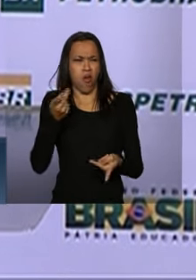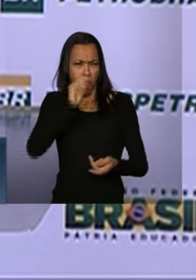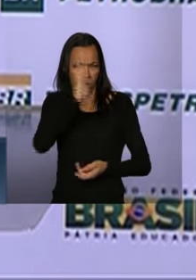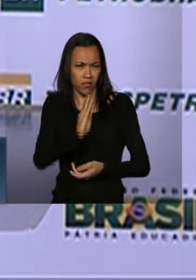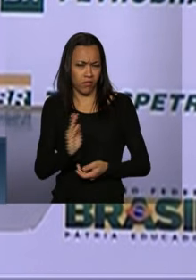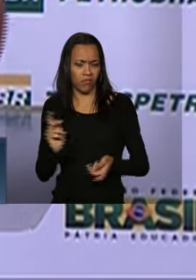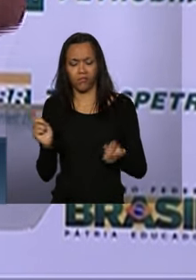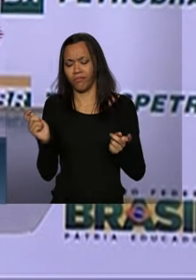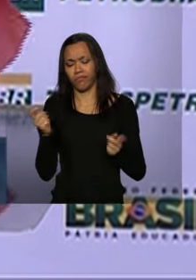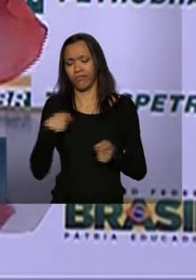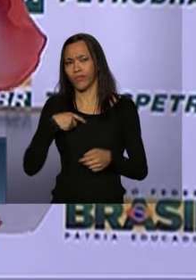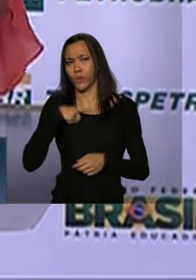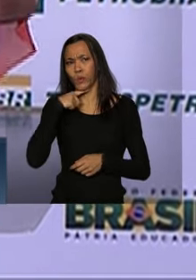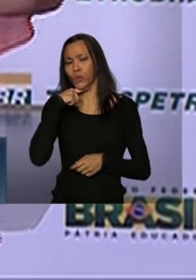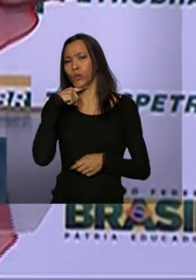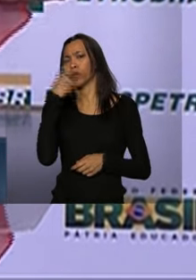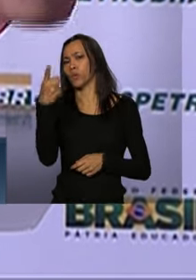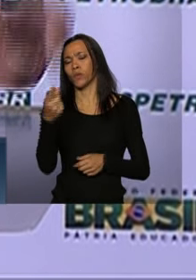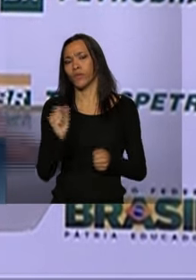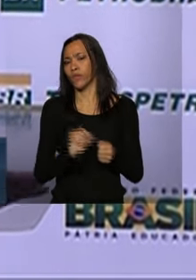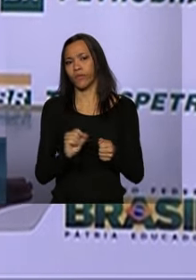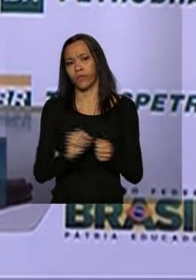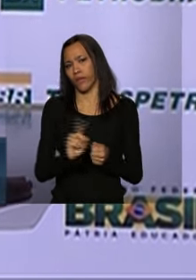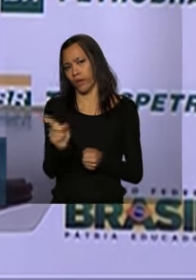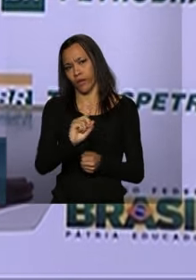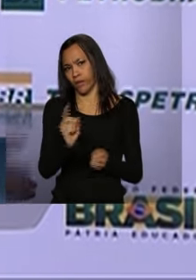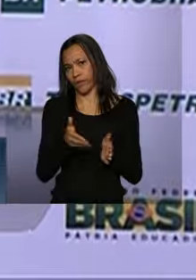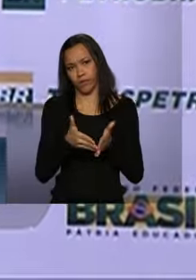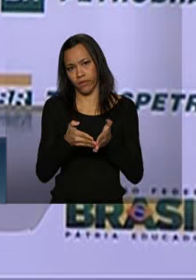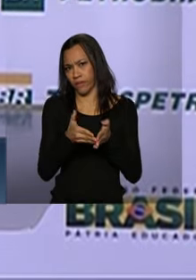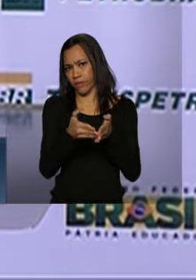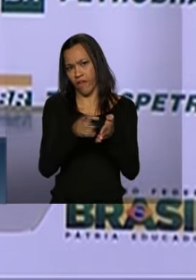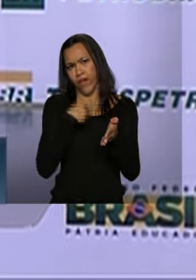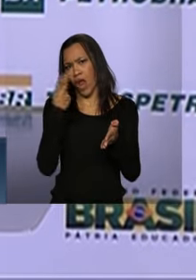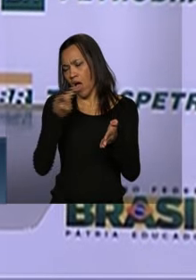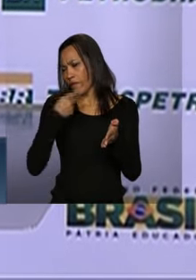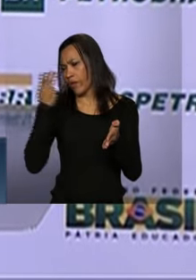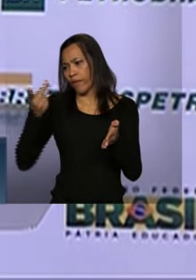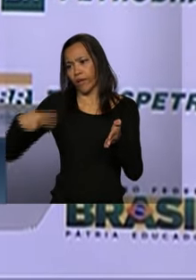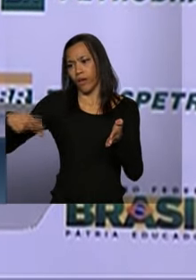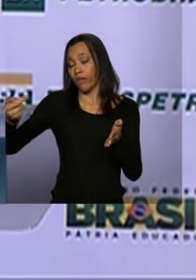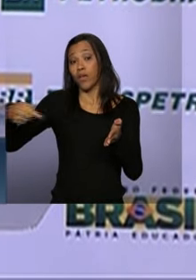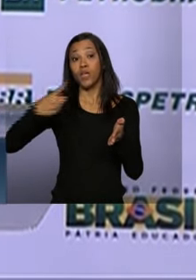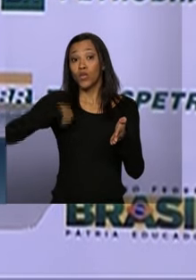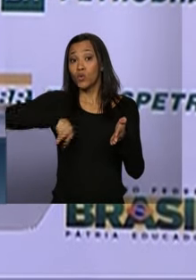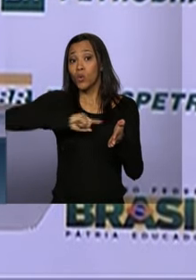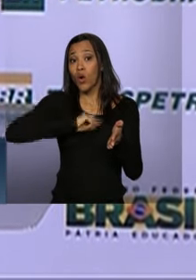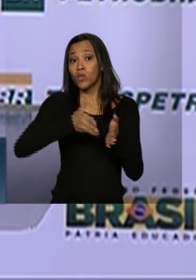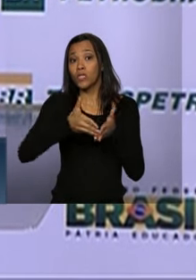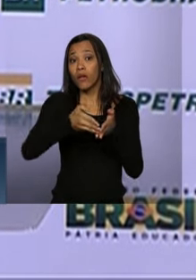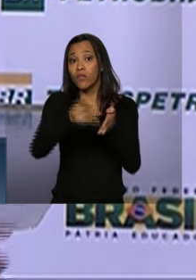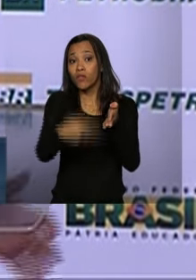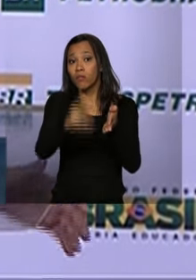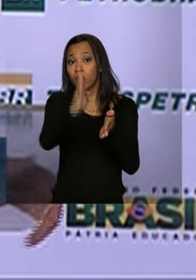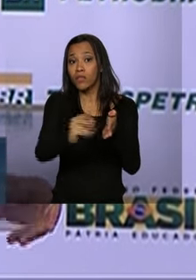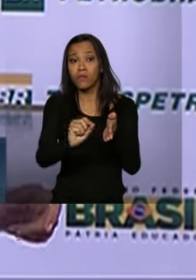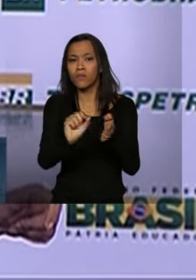Diziam que a gente não teria condições de produzir. Diziam que os nossos navios